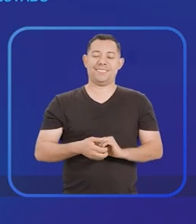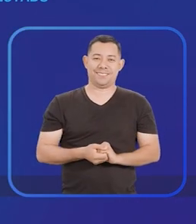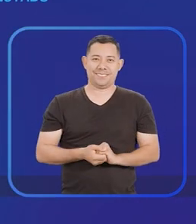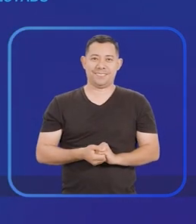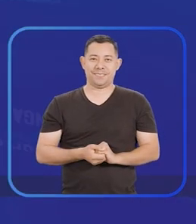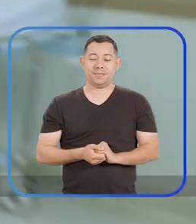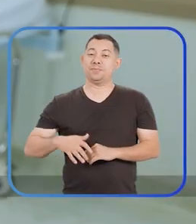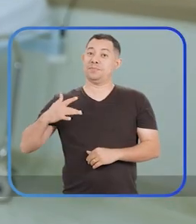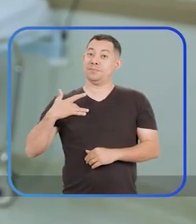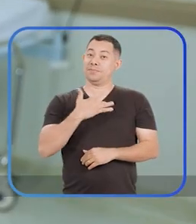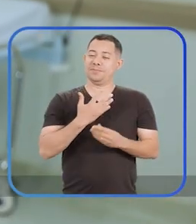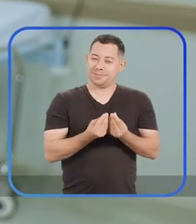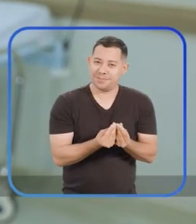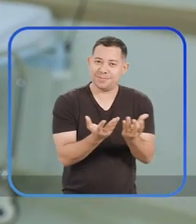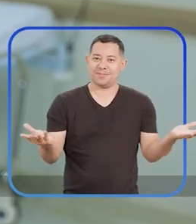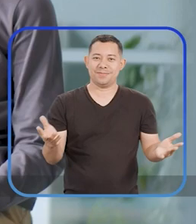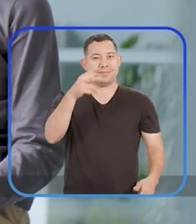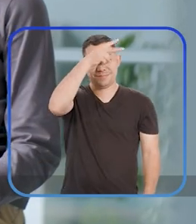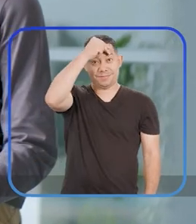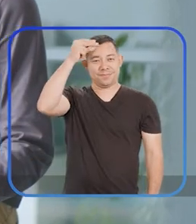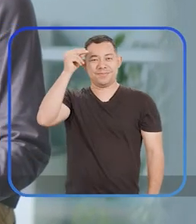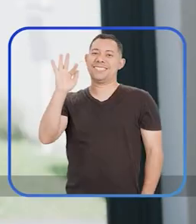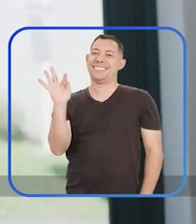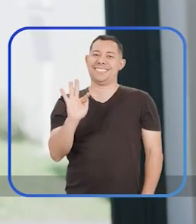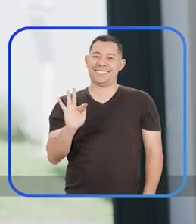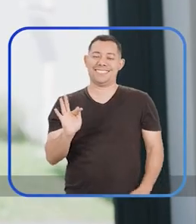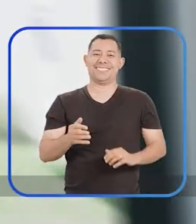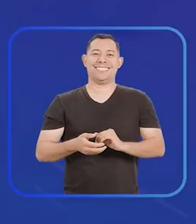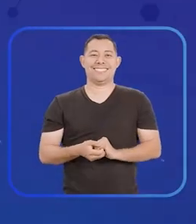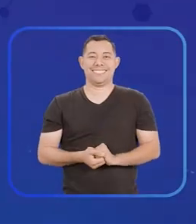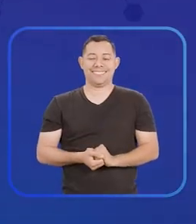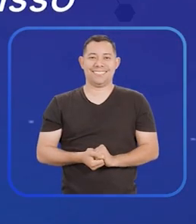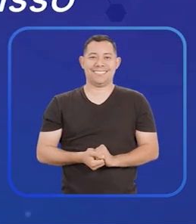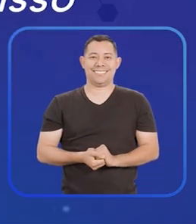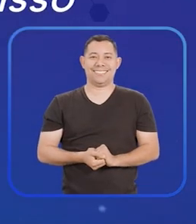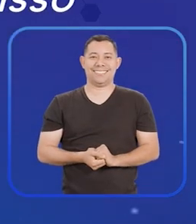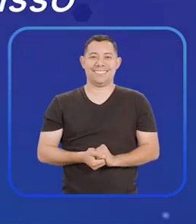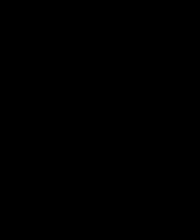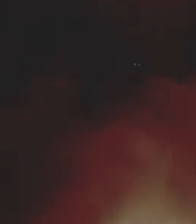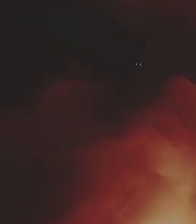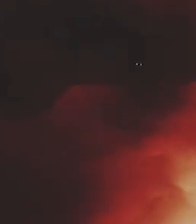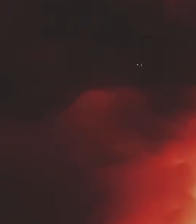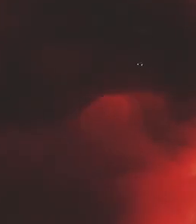novo NGA. Tá vendo? Aqui em Franca tem mais saúde perto de você. Prefeitura de